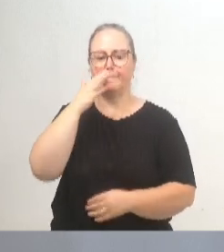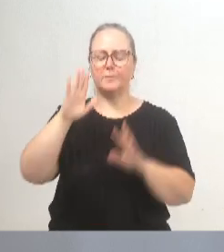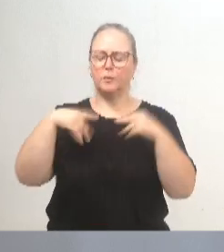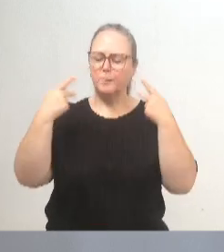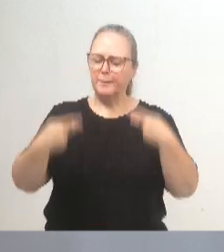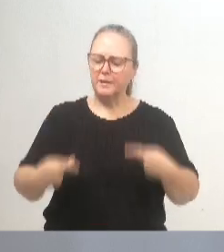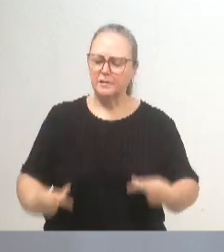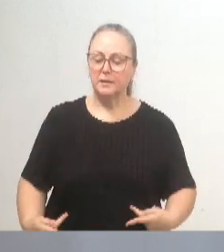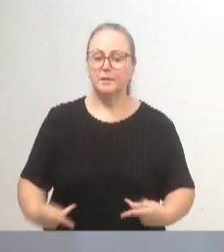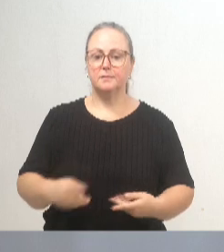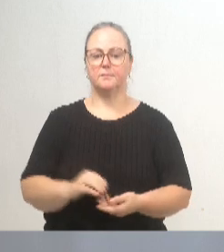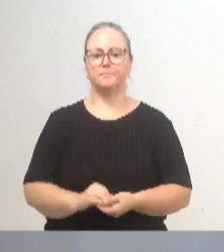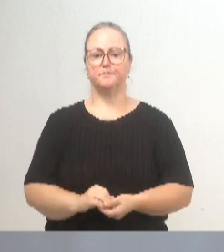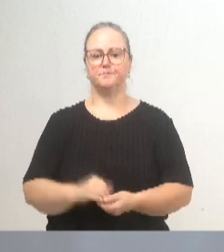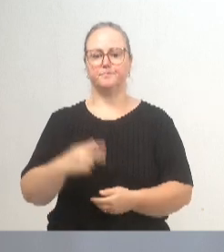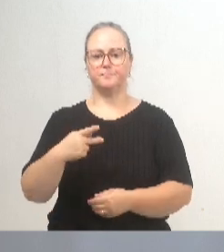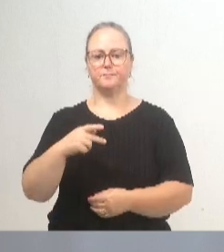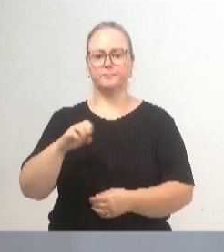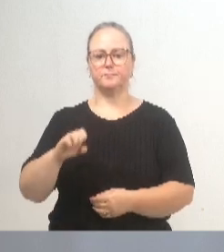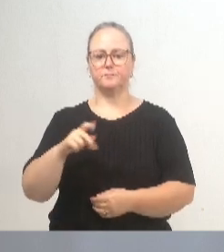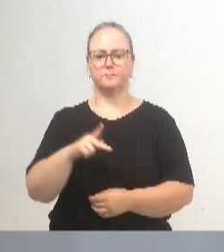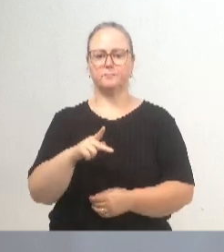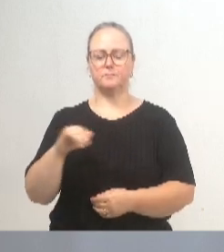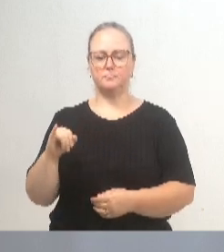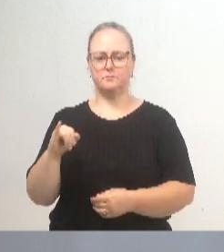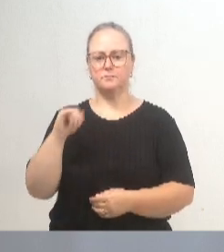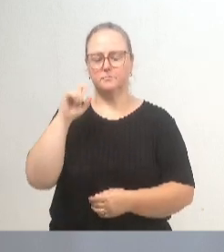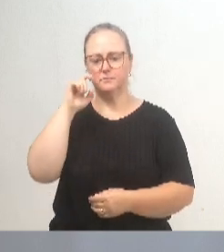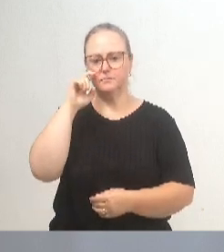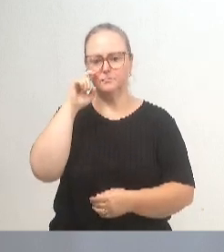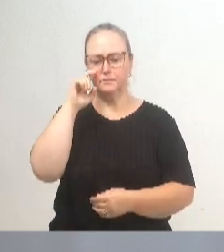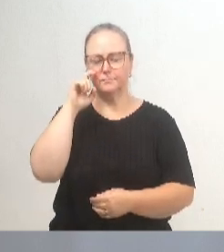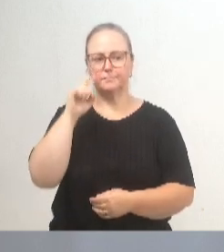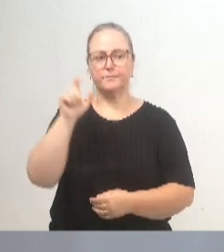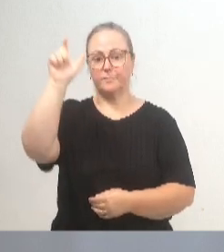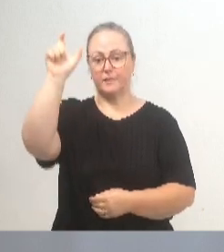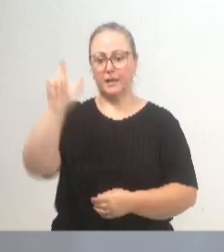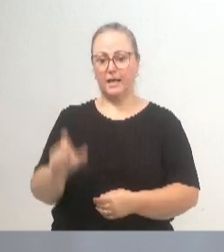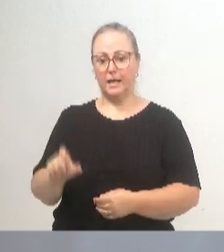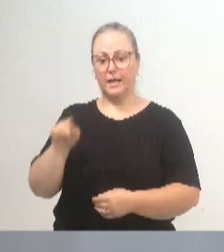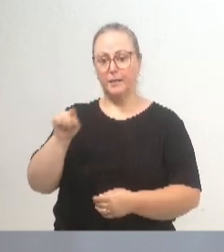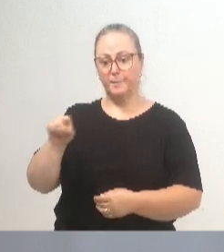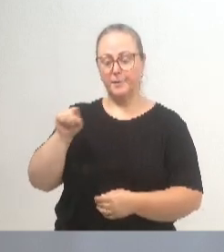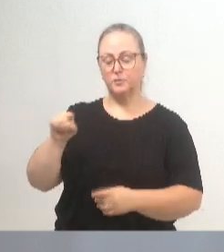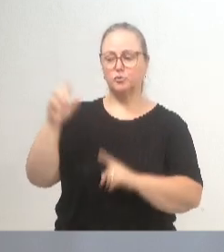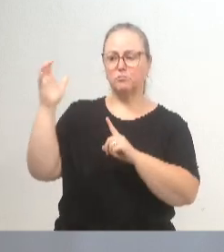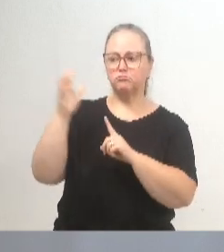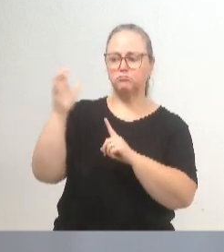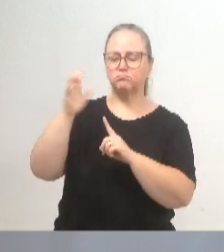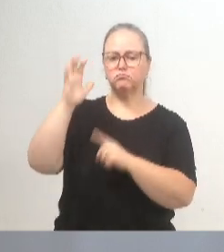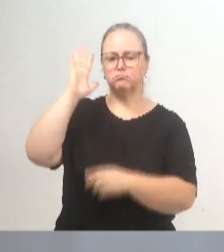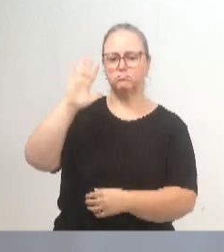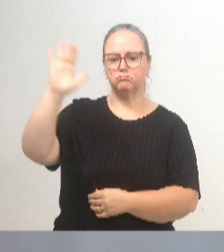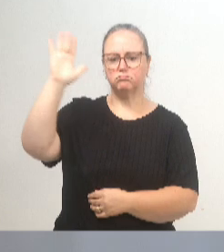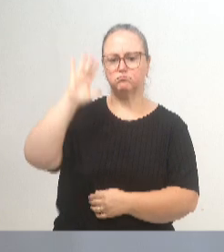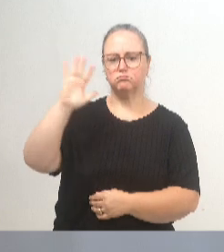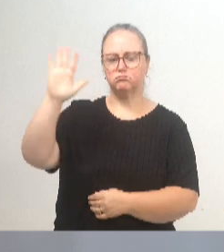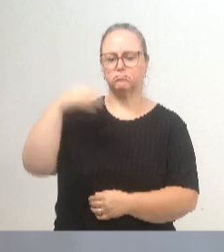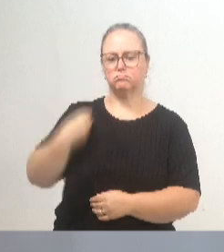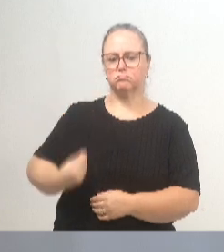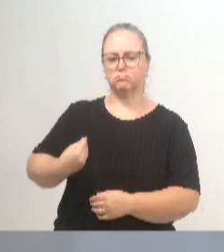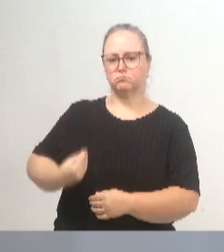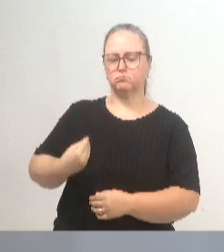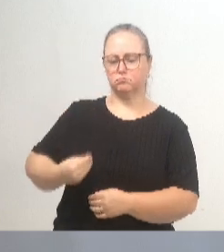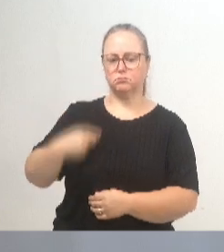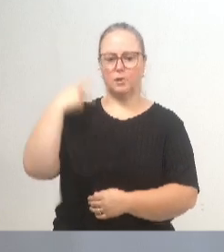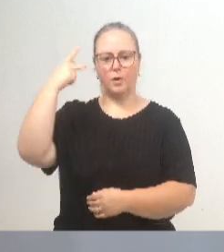humanista, que é o Pepe Mujica, que é um quadro que inspirou gerações que hoje estão na